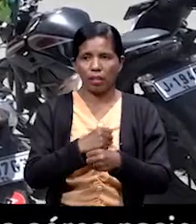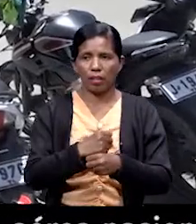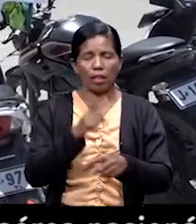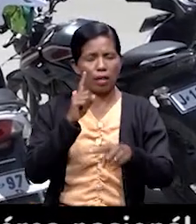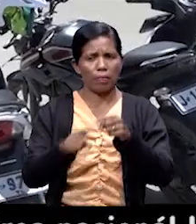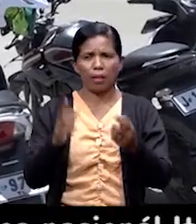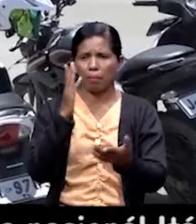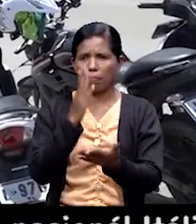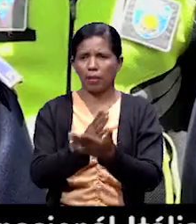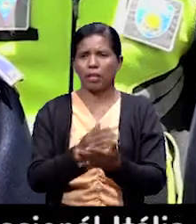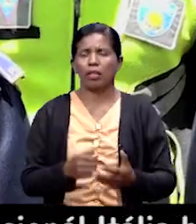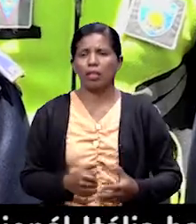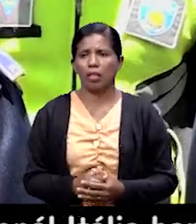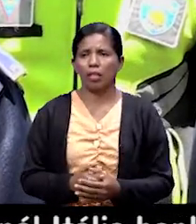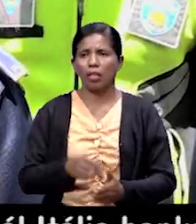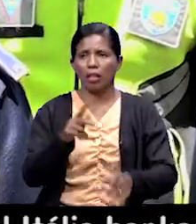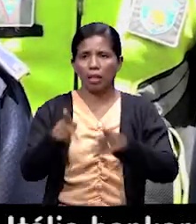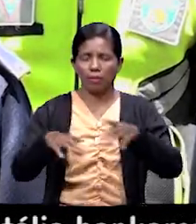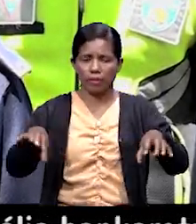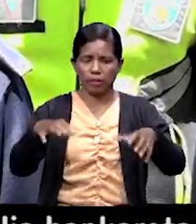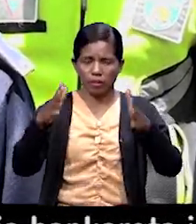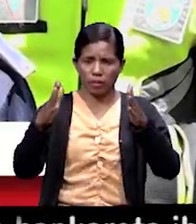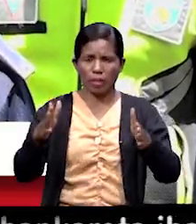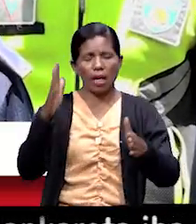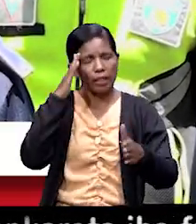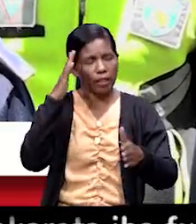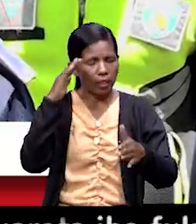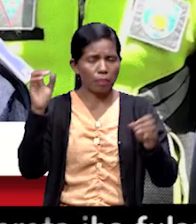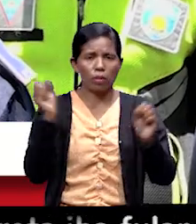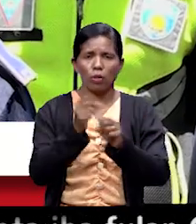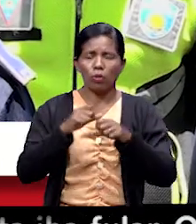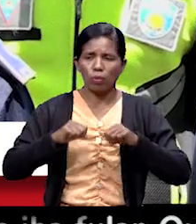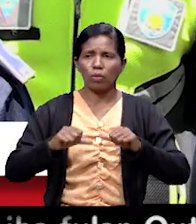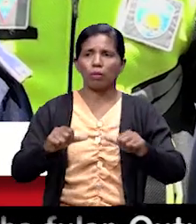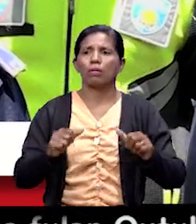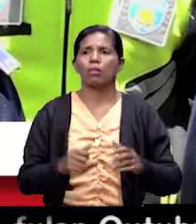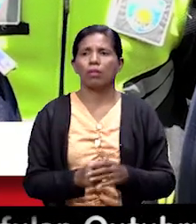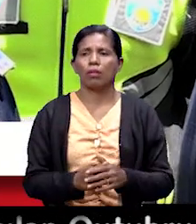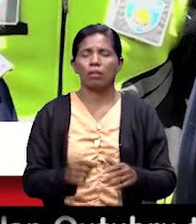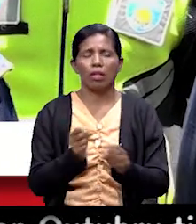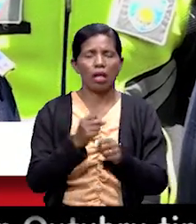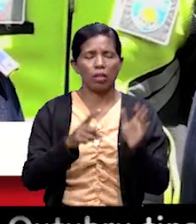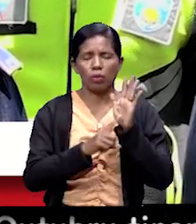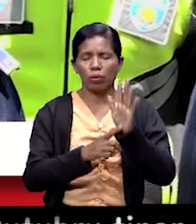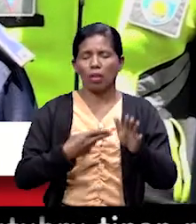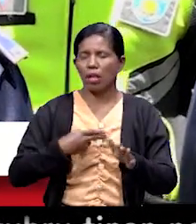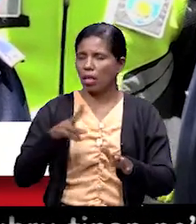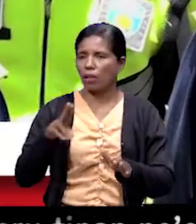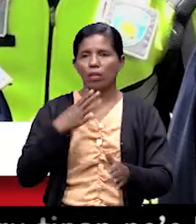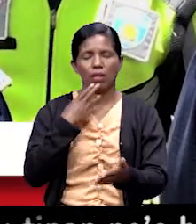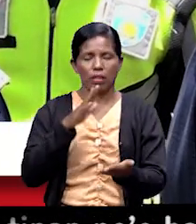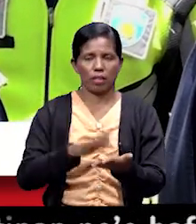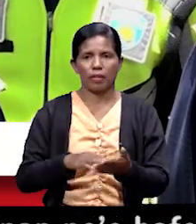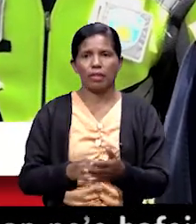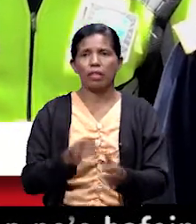para. Pior liutan, mas é mais ir funcionário sira. Até nem mais ir halo. Quer dizer que né atitude de lá dentro. Se